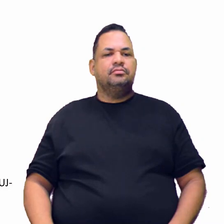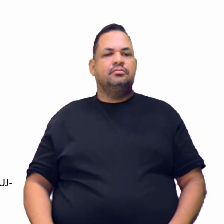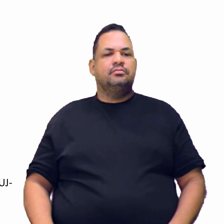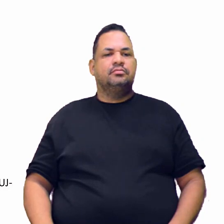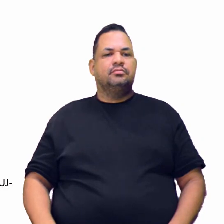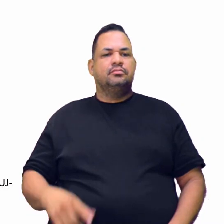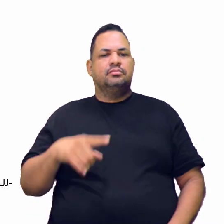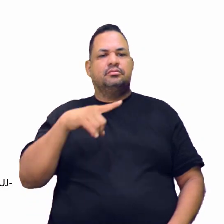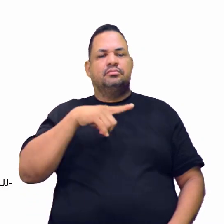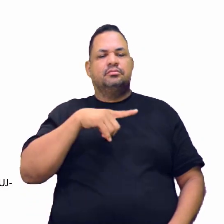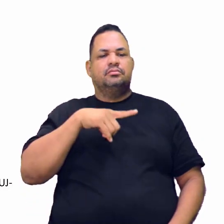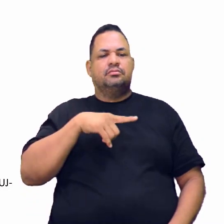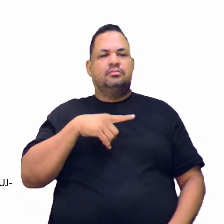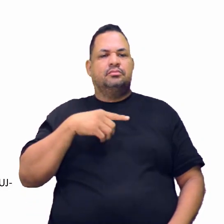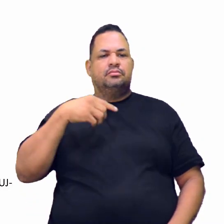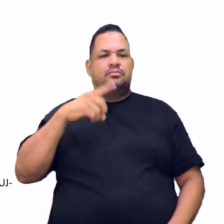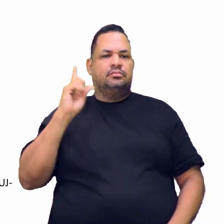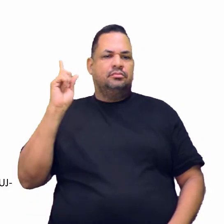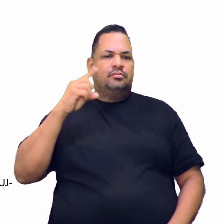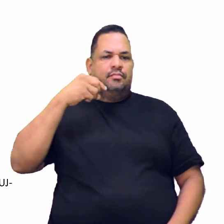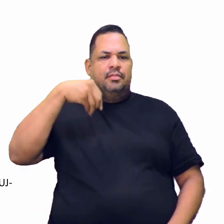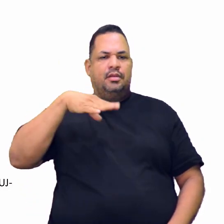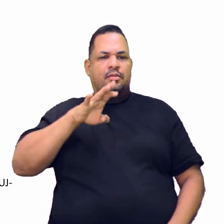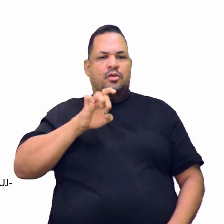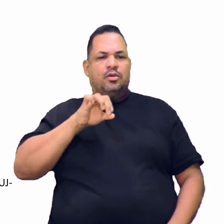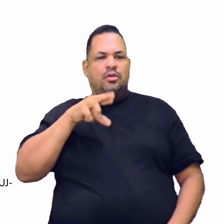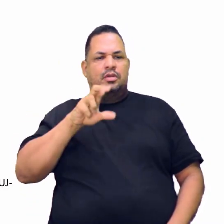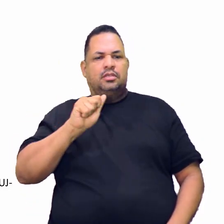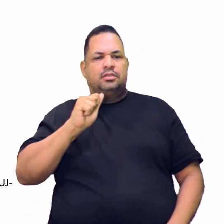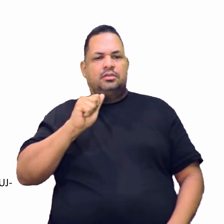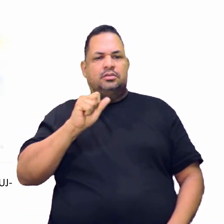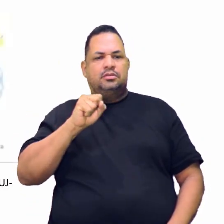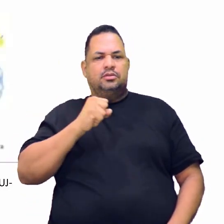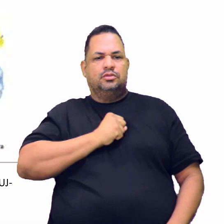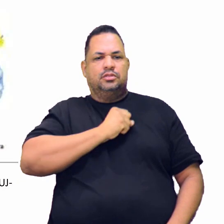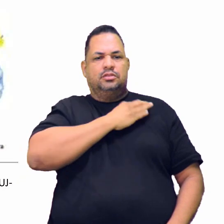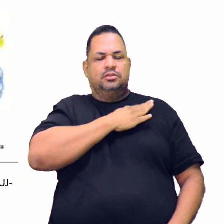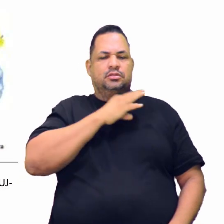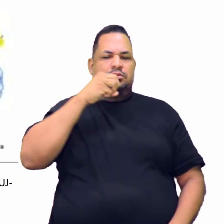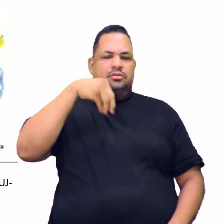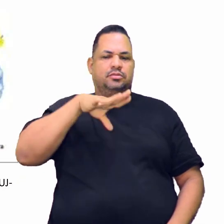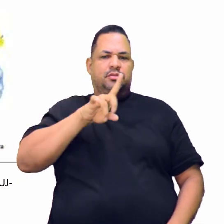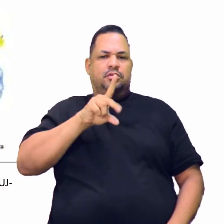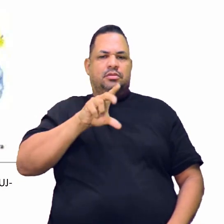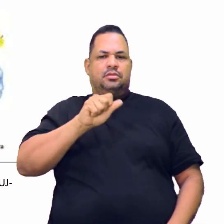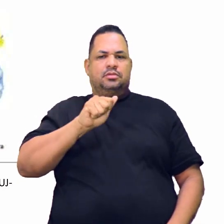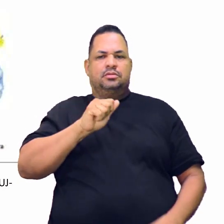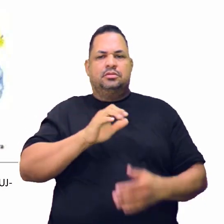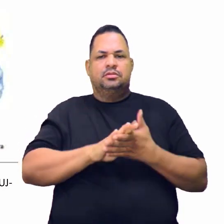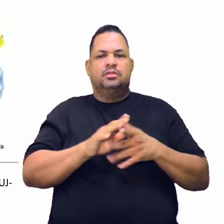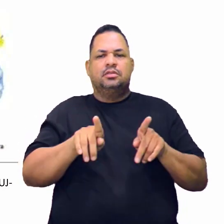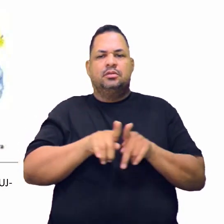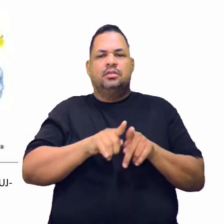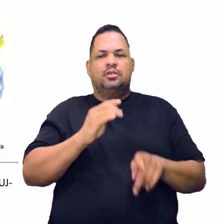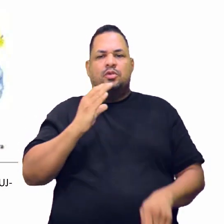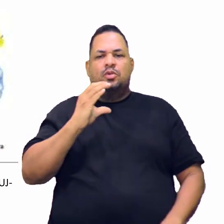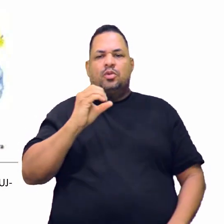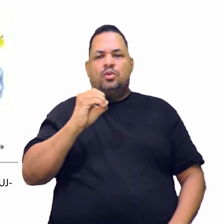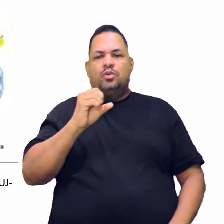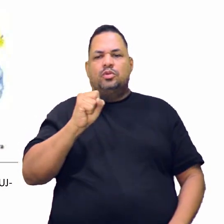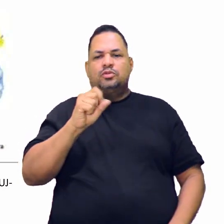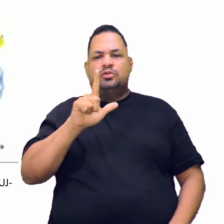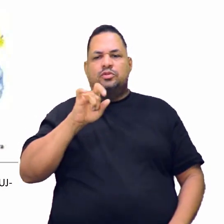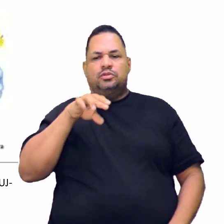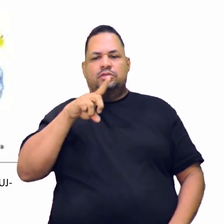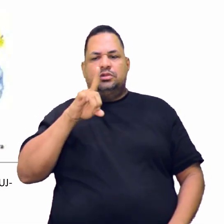um Sargento de Melissa de Manuel Antônio de Almeida. Os Lusíadas, né, de